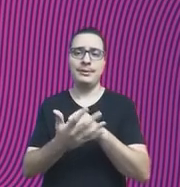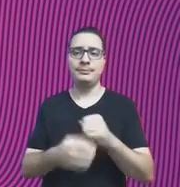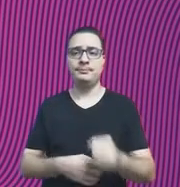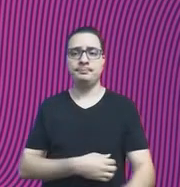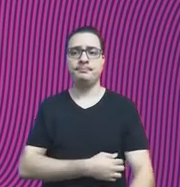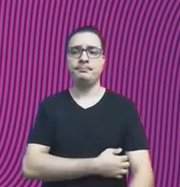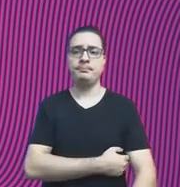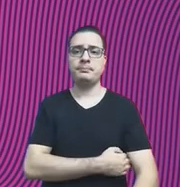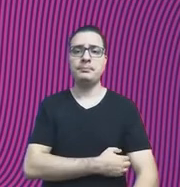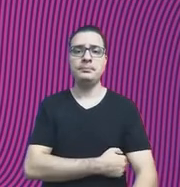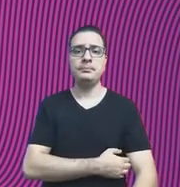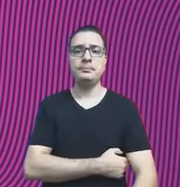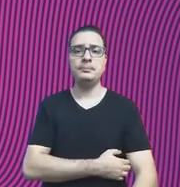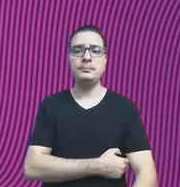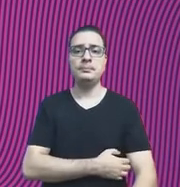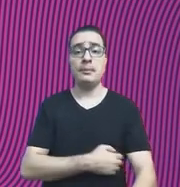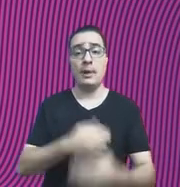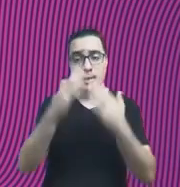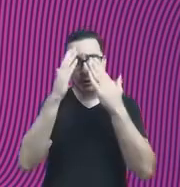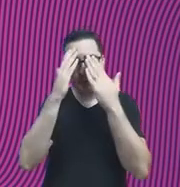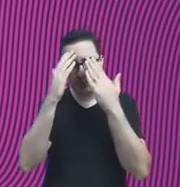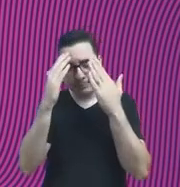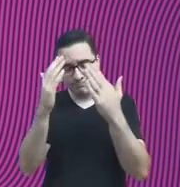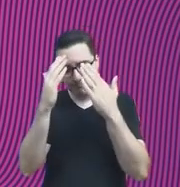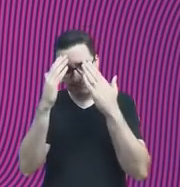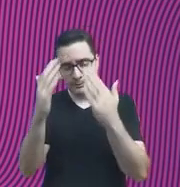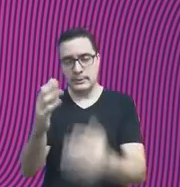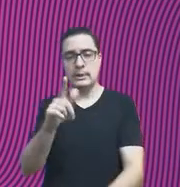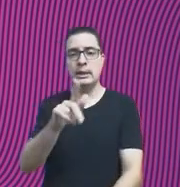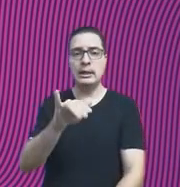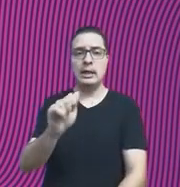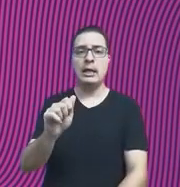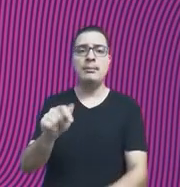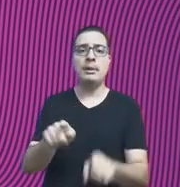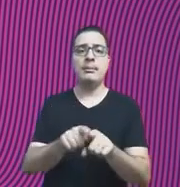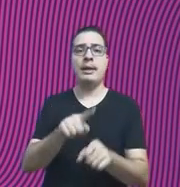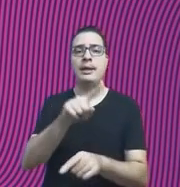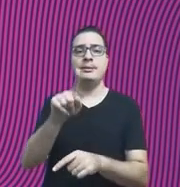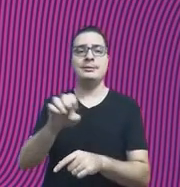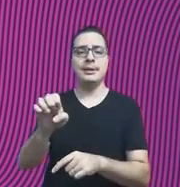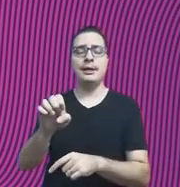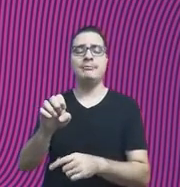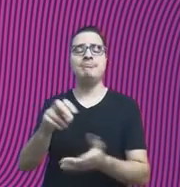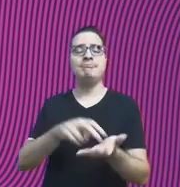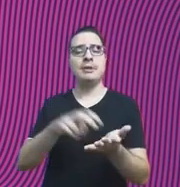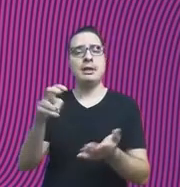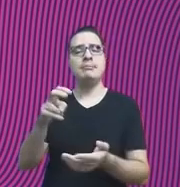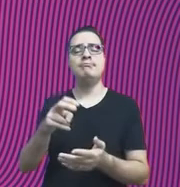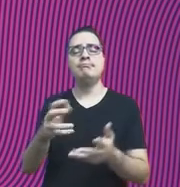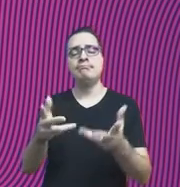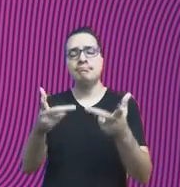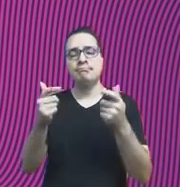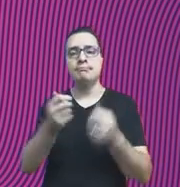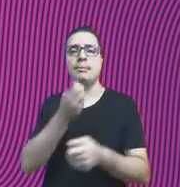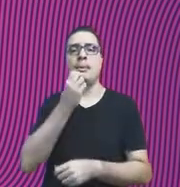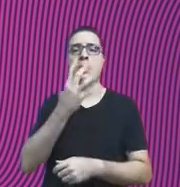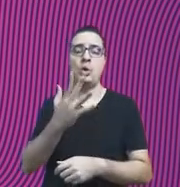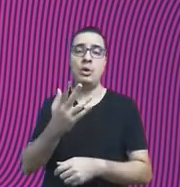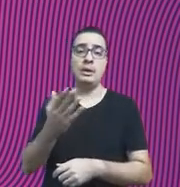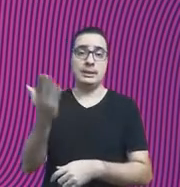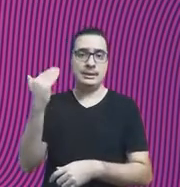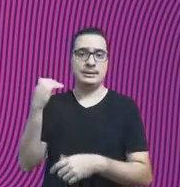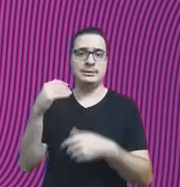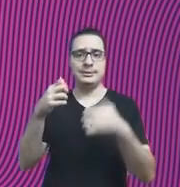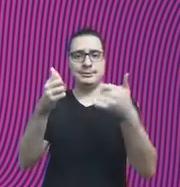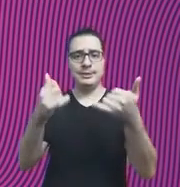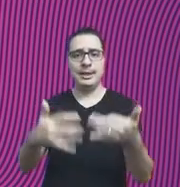agradecer muitíssimo ao Guilherme, ao Zé. Foi uma manhã muito rica, como eu já tinha antecipado no início,